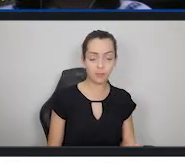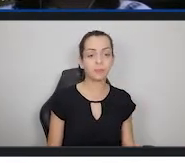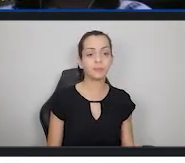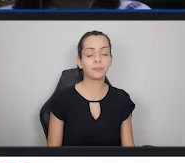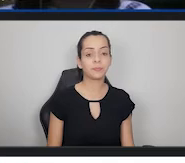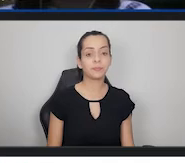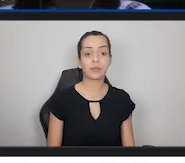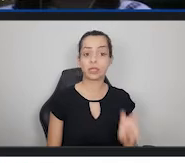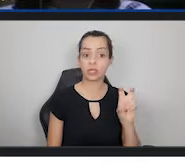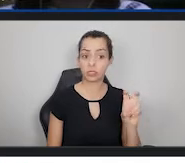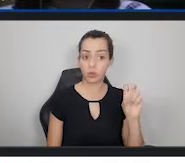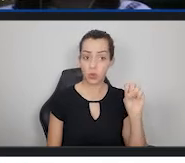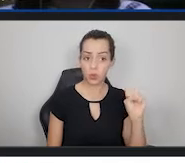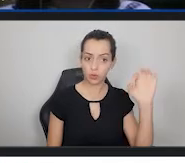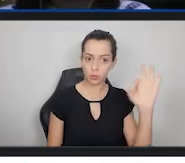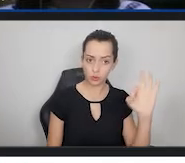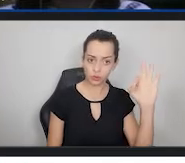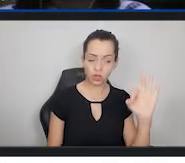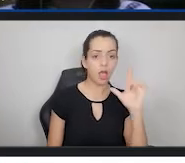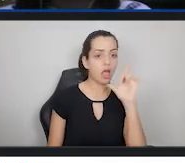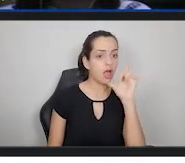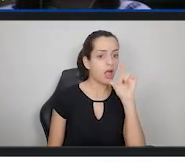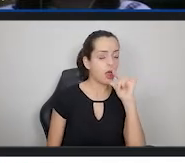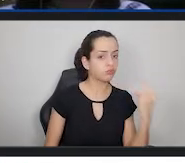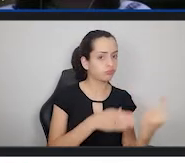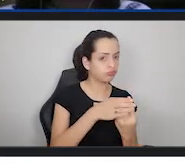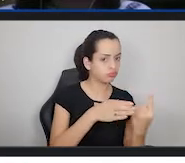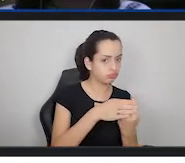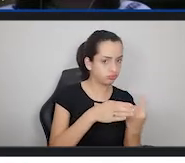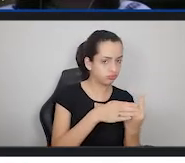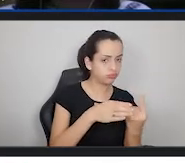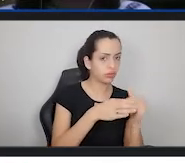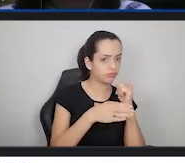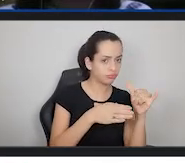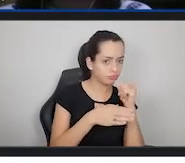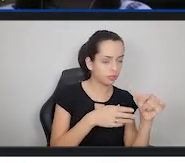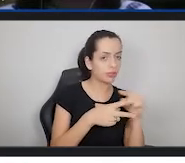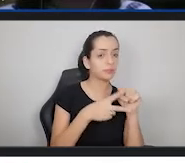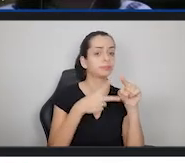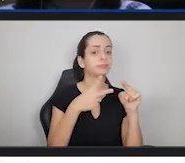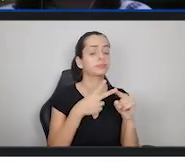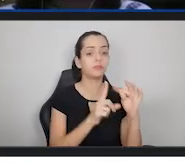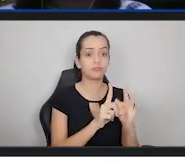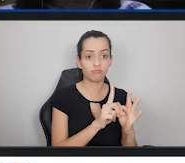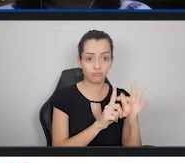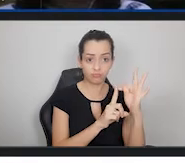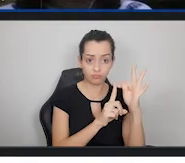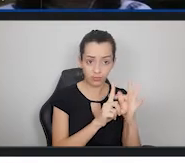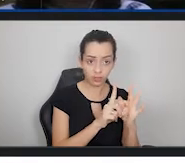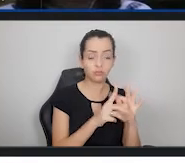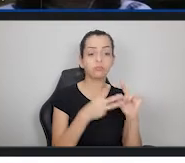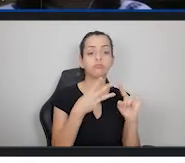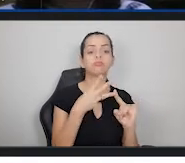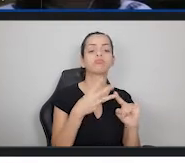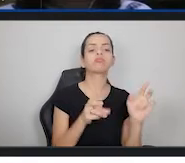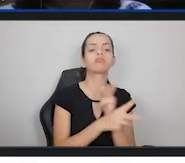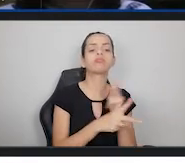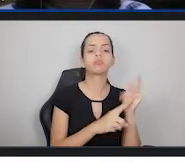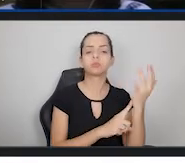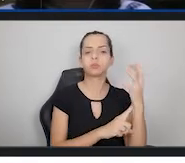Temos aqui um percentual, não sei se está muito legível aí, mas 58% de hidrelétricas e